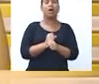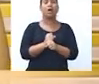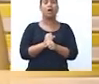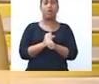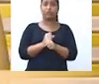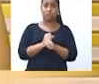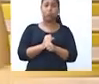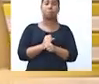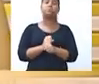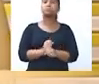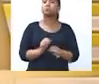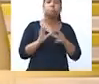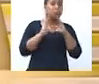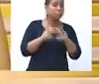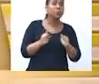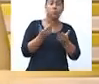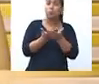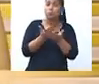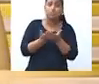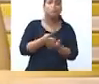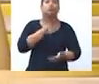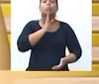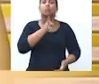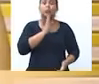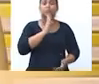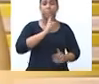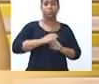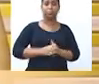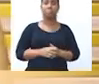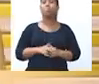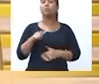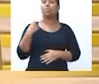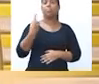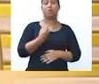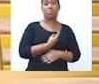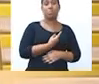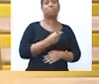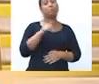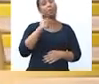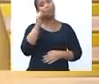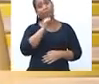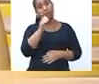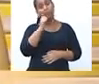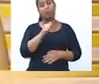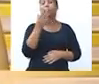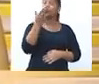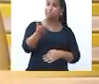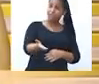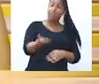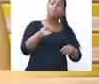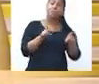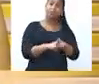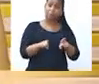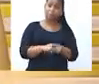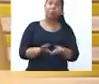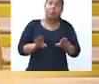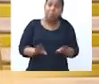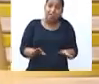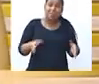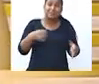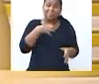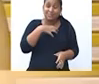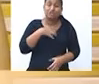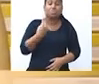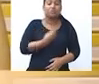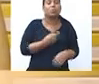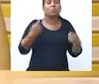ciências humanas, o estudo, o conhecimento é para nós, é para as meninas, é para você também. Mas nesse sentido, então, a